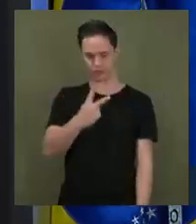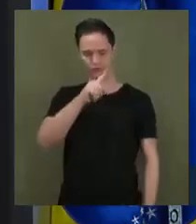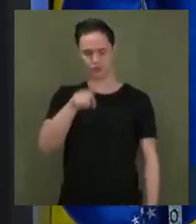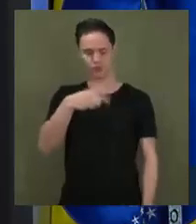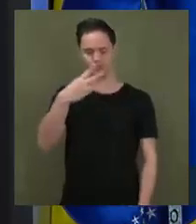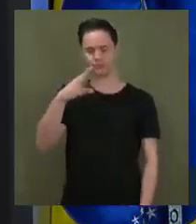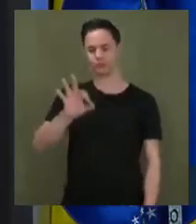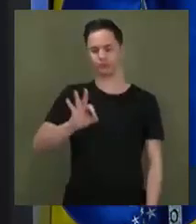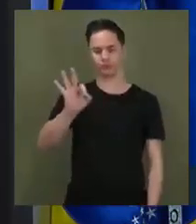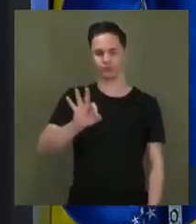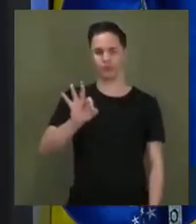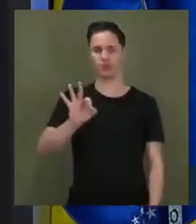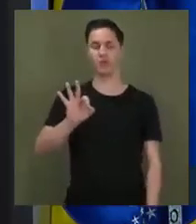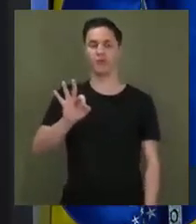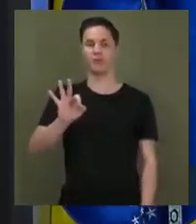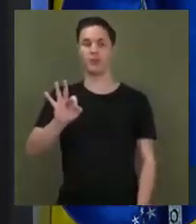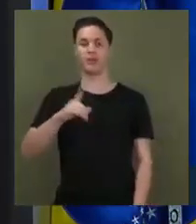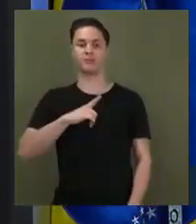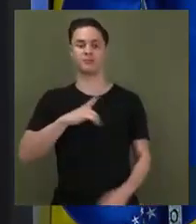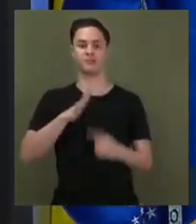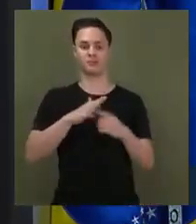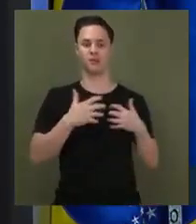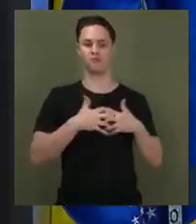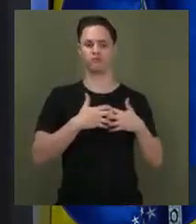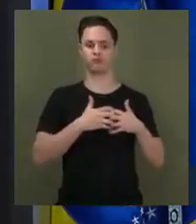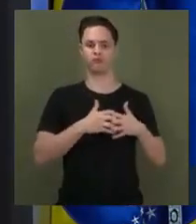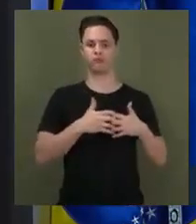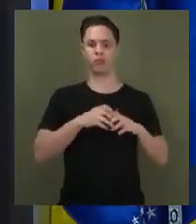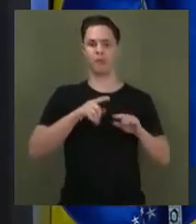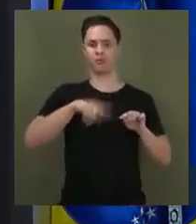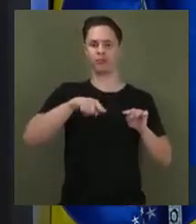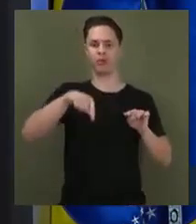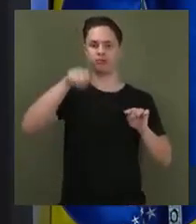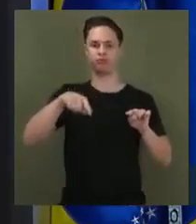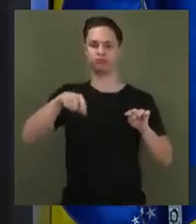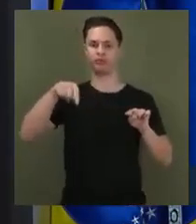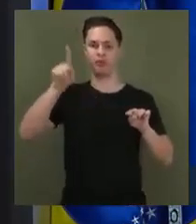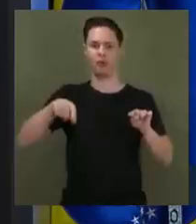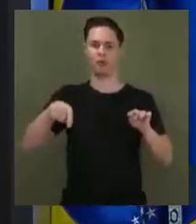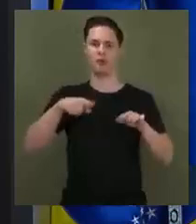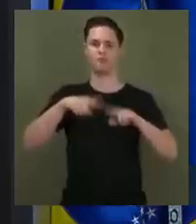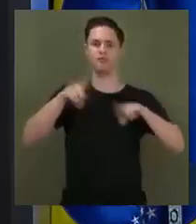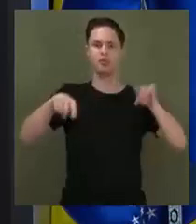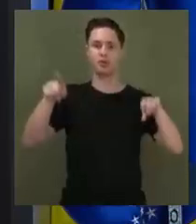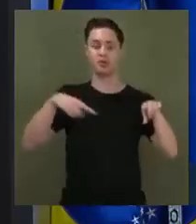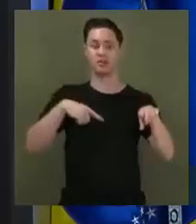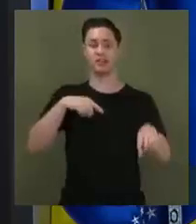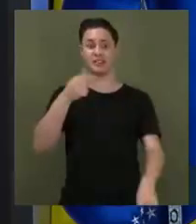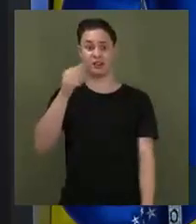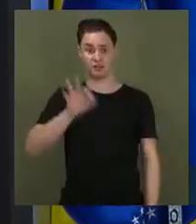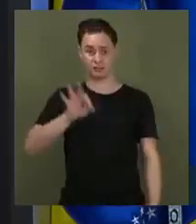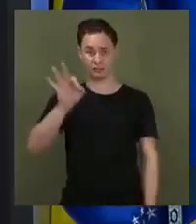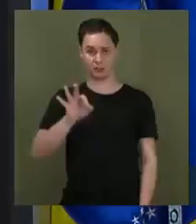2,3% exibiram marcadores cardíacos alterados. O meu N está em 7%.